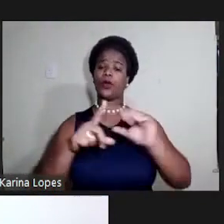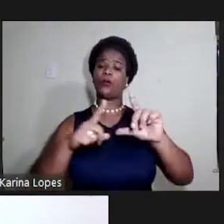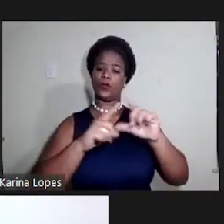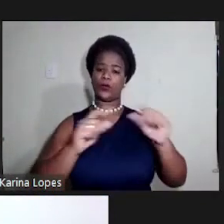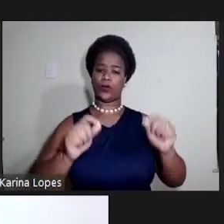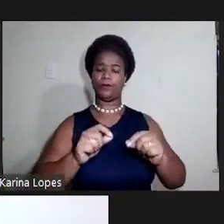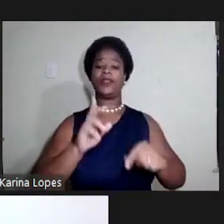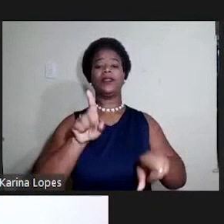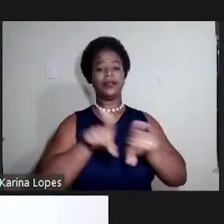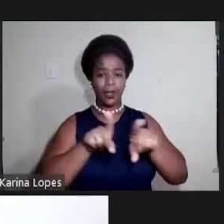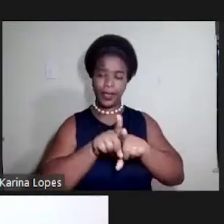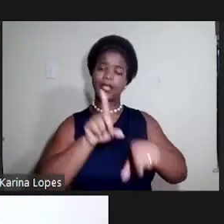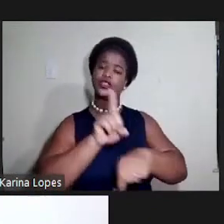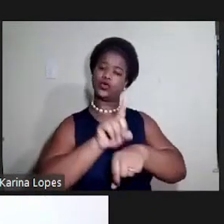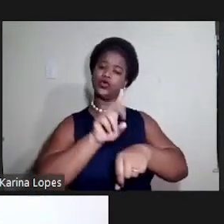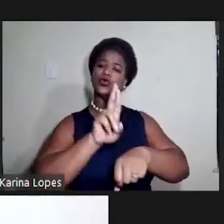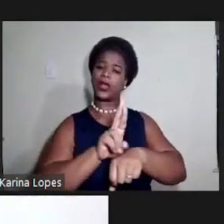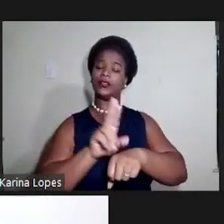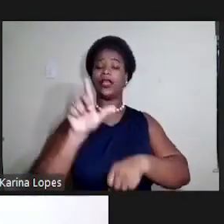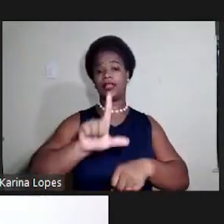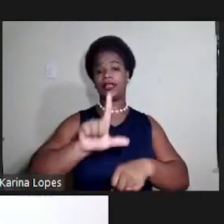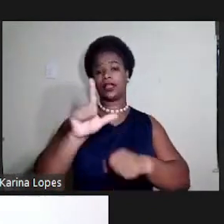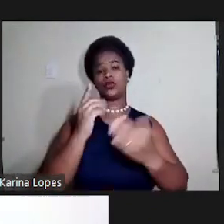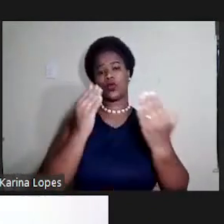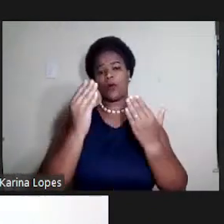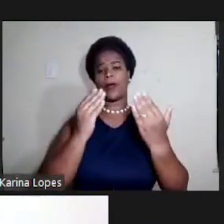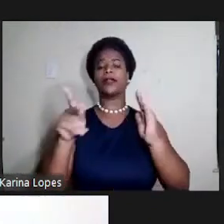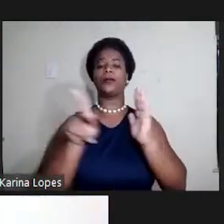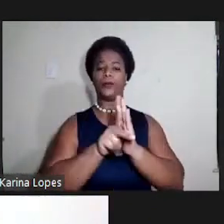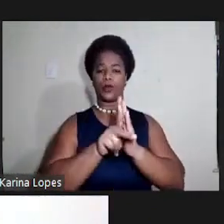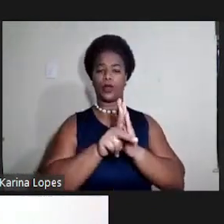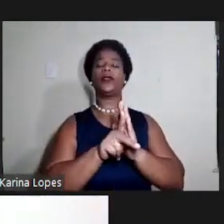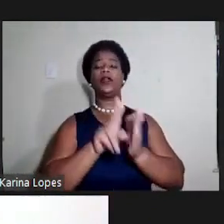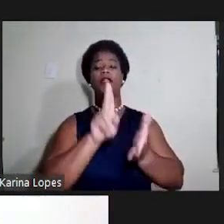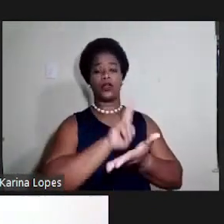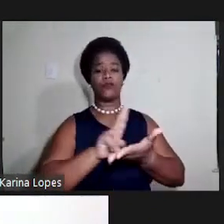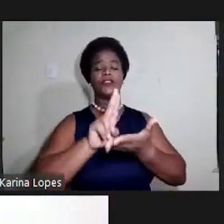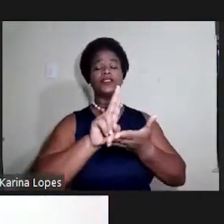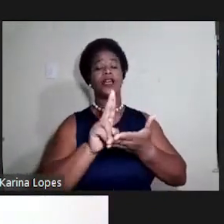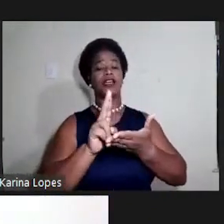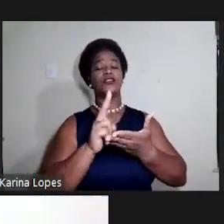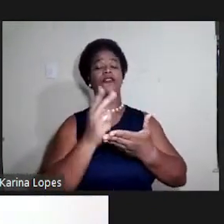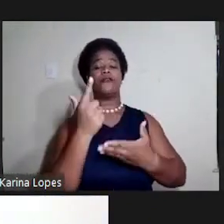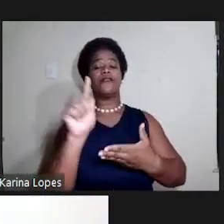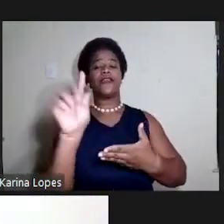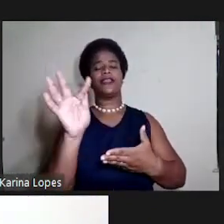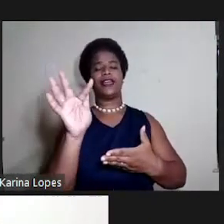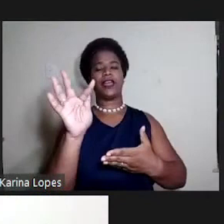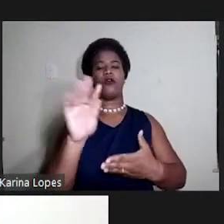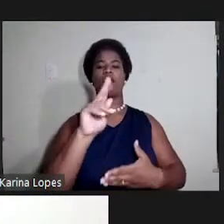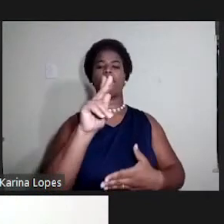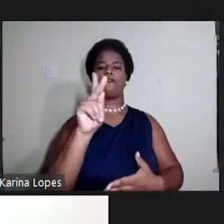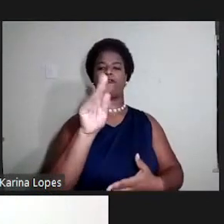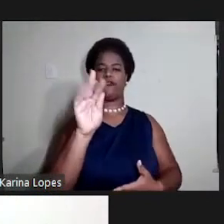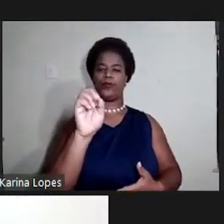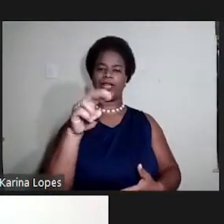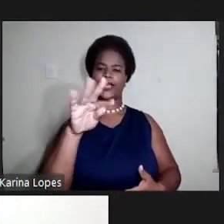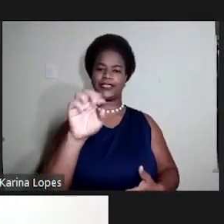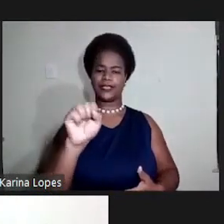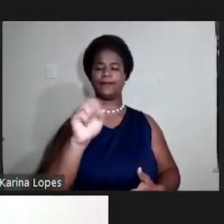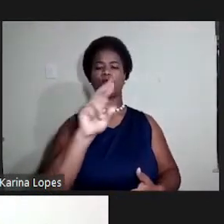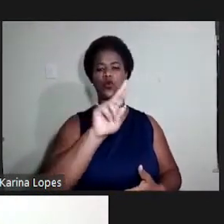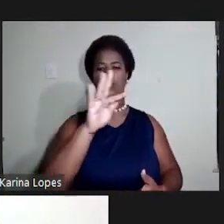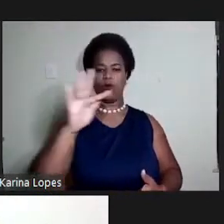em Literatura Comparada pela Universidade Federal Fluminense. Aposentou-se como professor associado 2